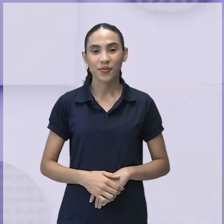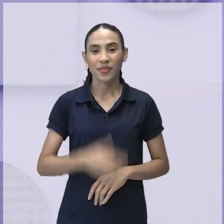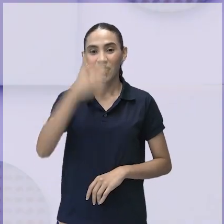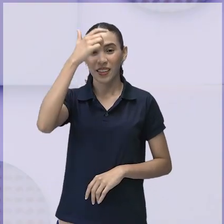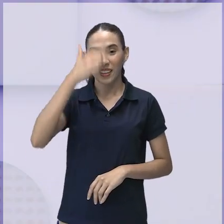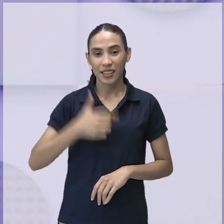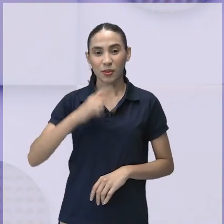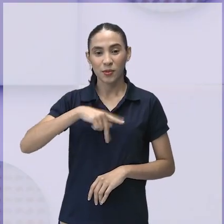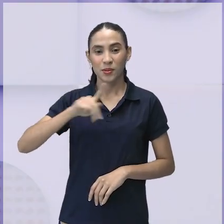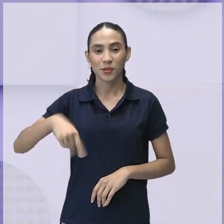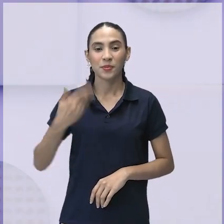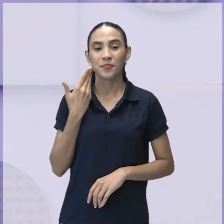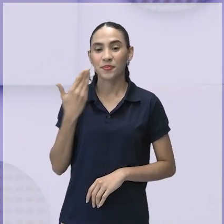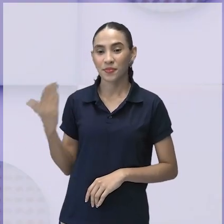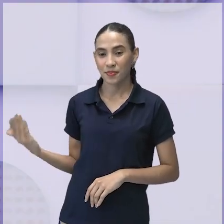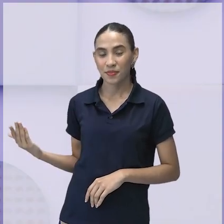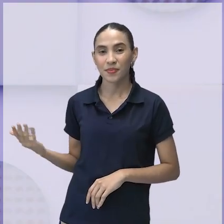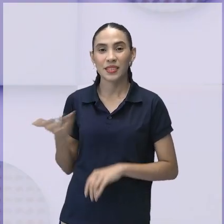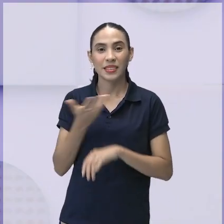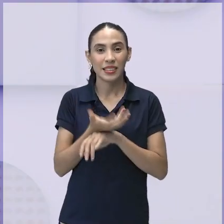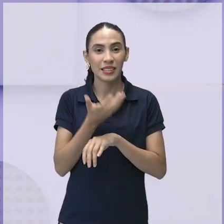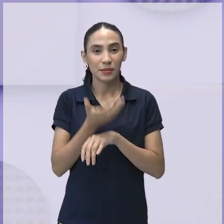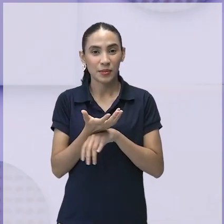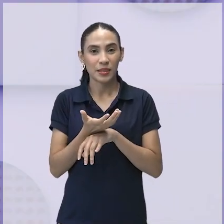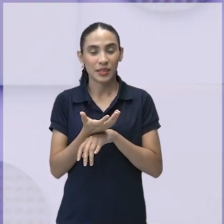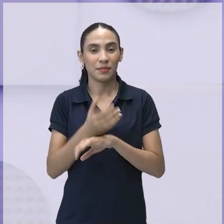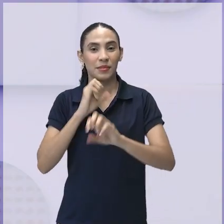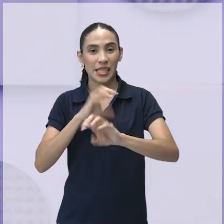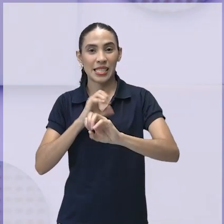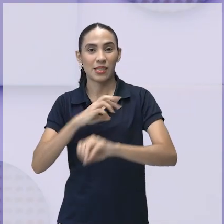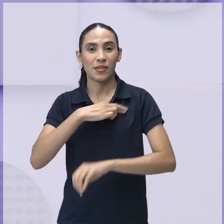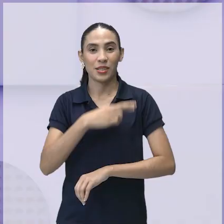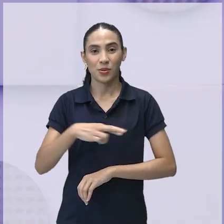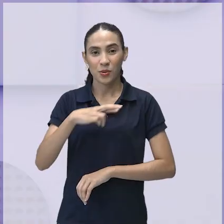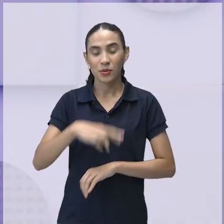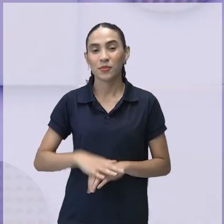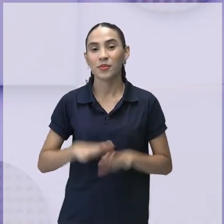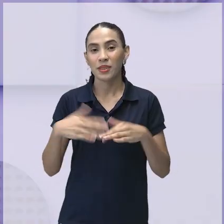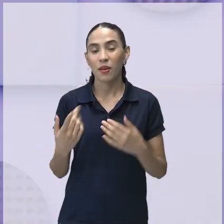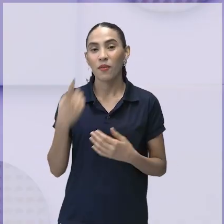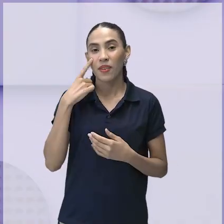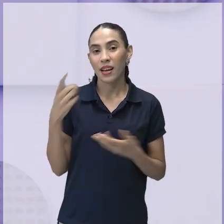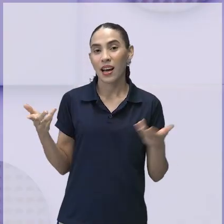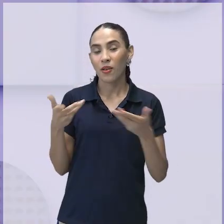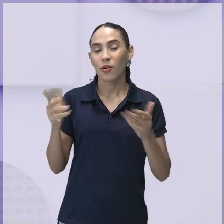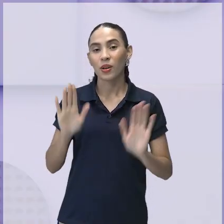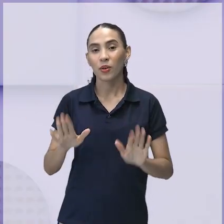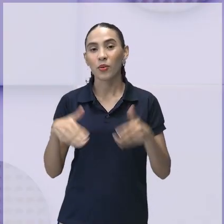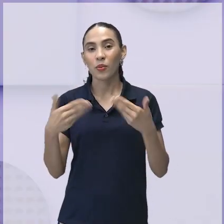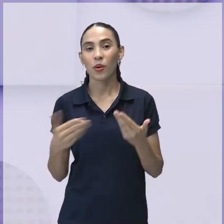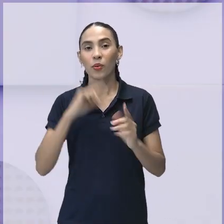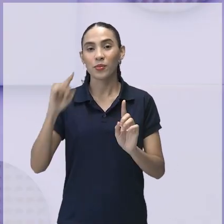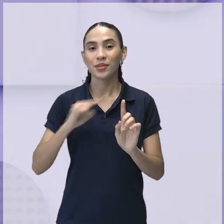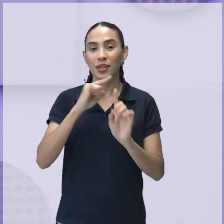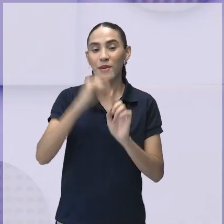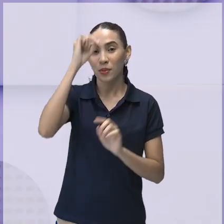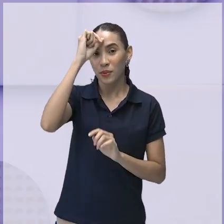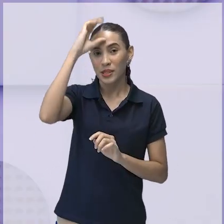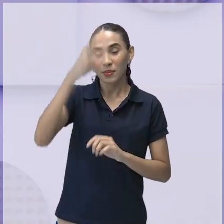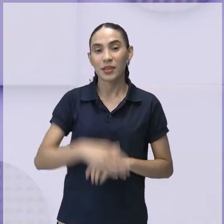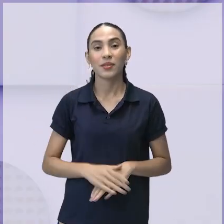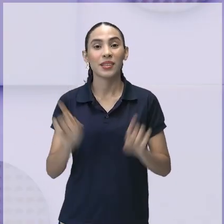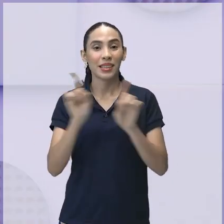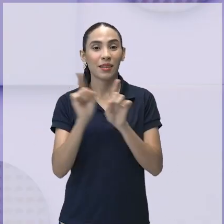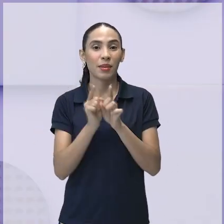sou o professor Renato Souza, do componente curricular Ensino Religioso, e vamos ver agora qual é o objeto de conhecimento